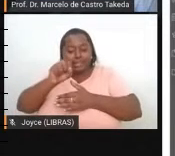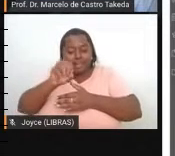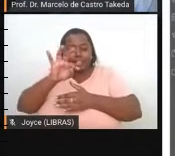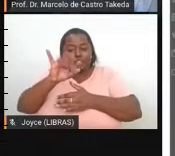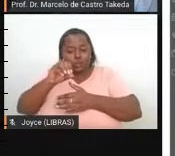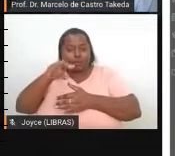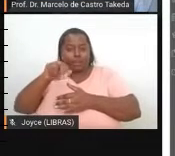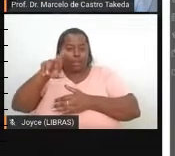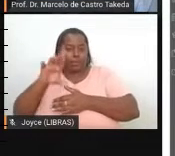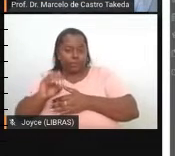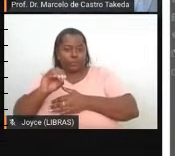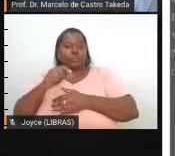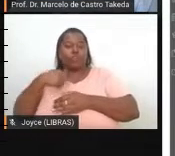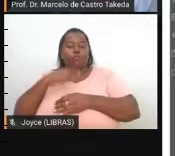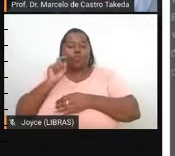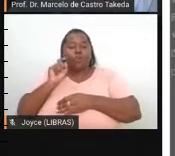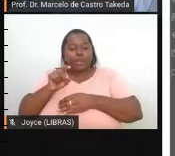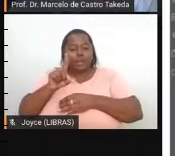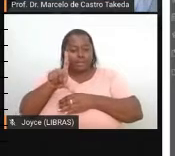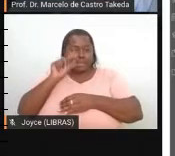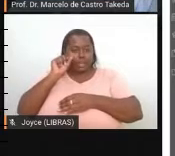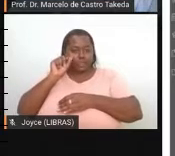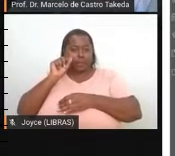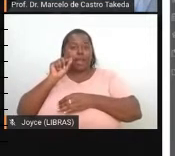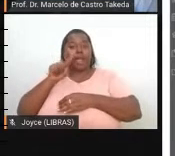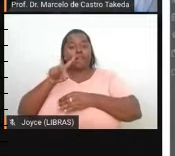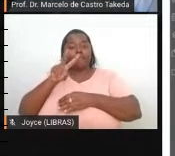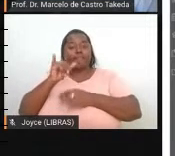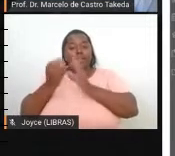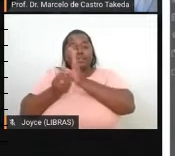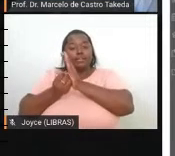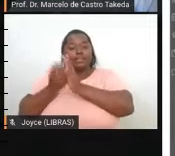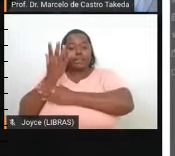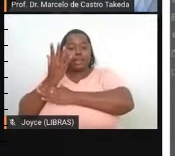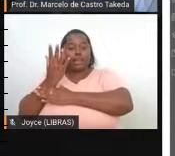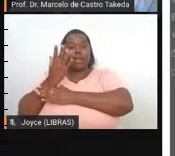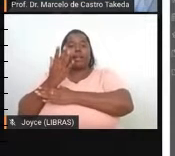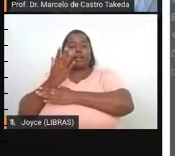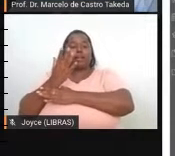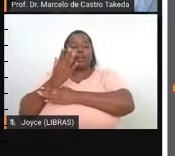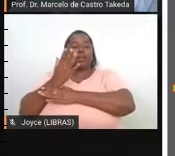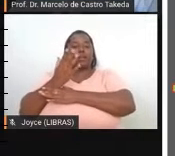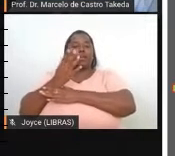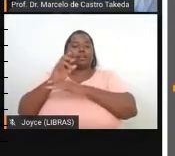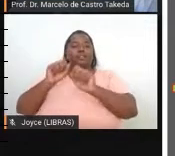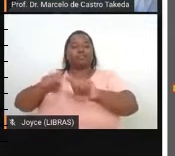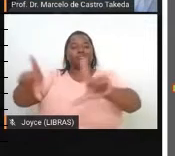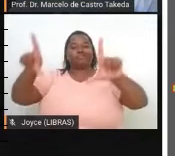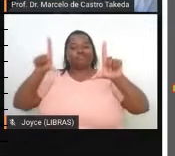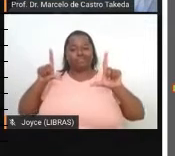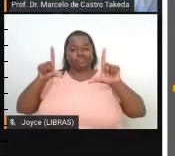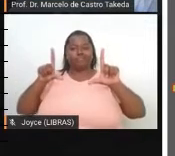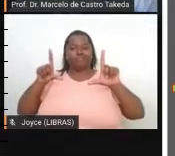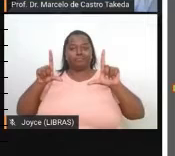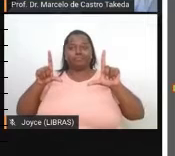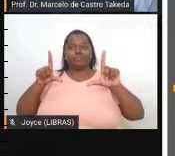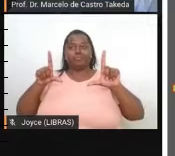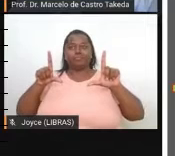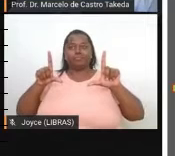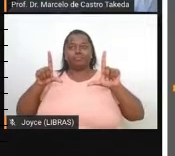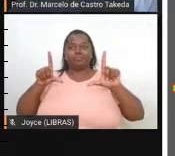essa bolinha questionário adicionar, ele vai abrir uma aba de edição para vocês. Tá?